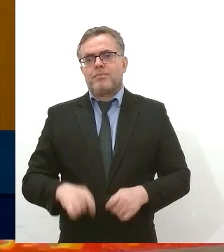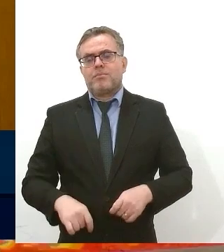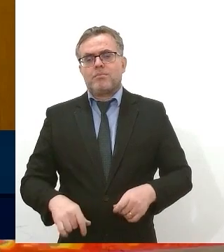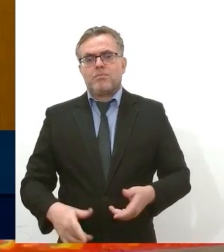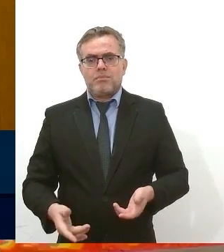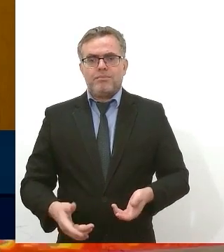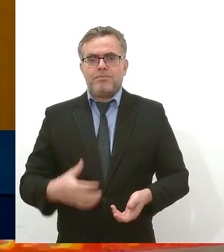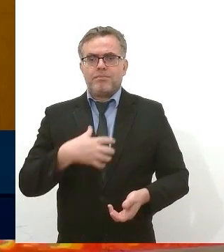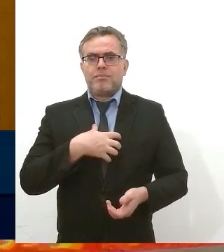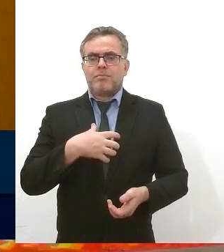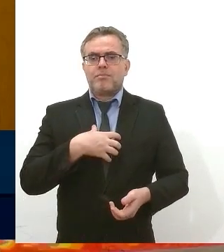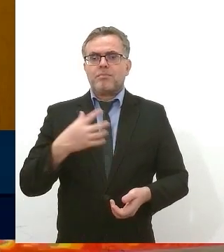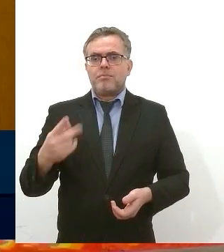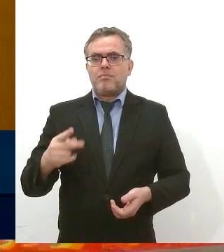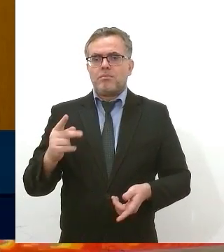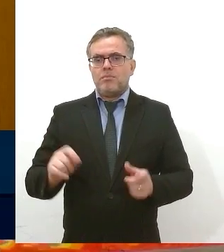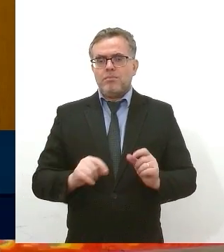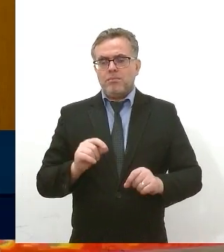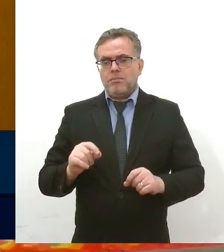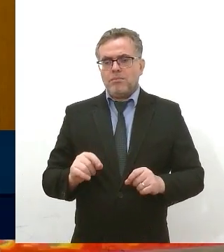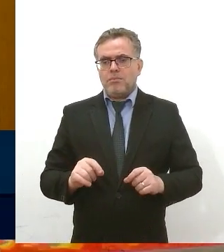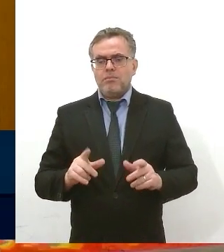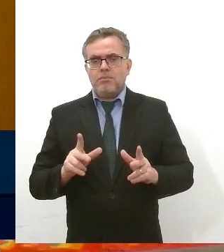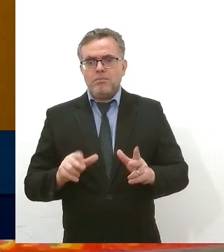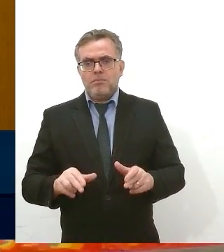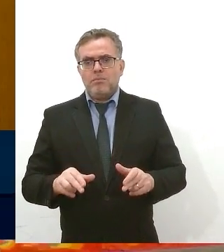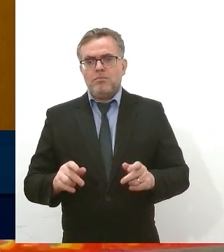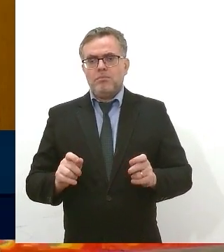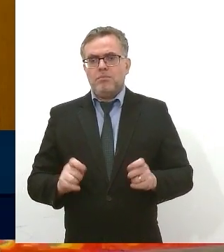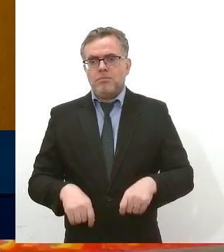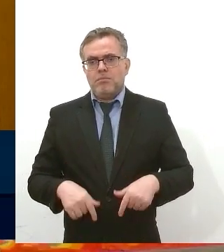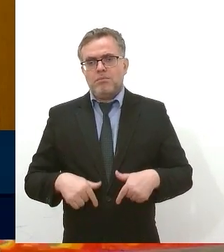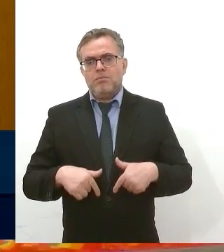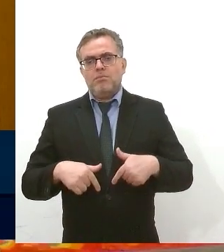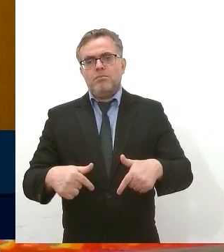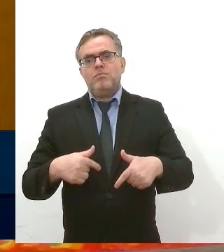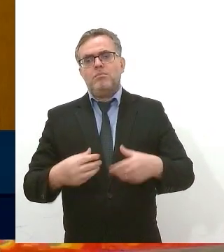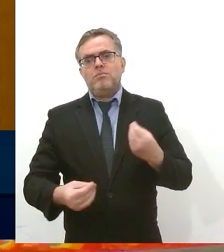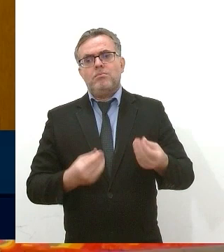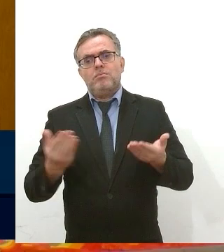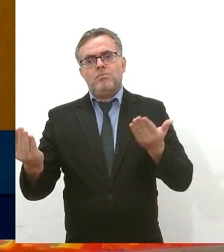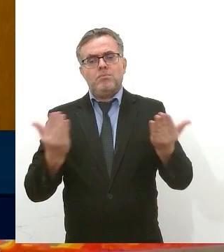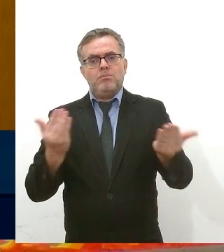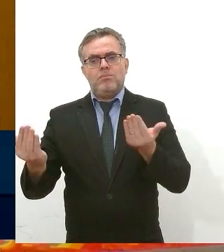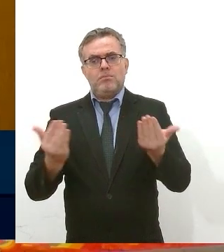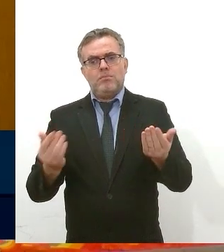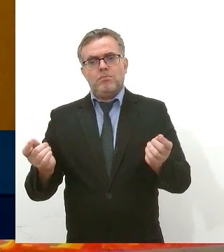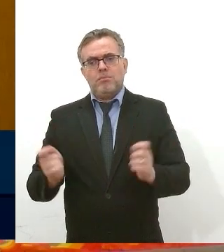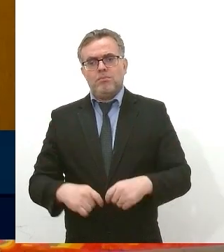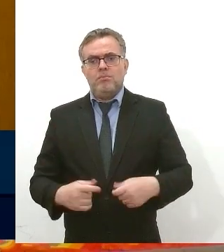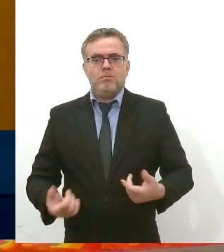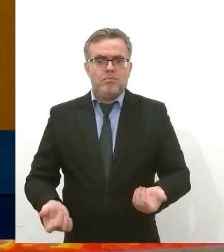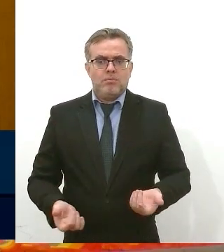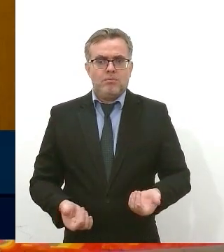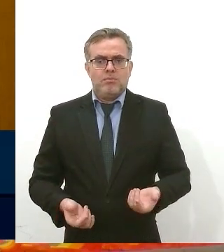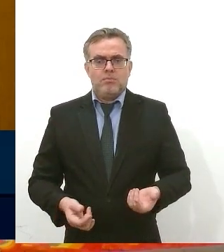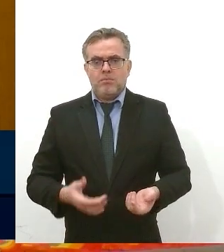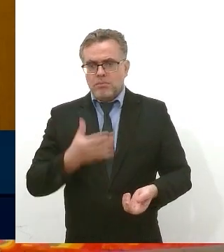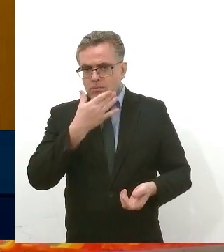mesma coisa se a gente vai fazer a comparação de que alguns homens, quando a gente vai falar